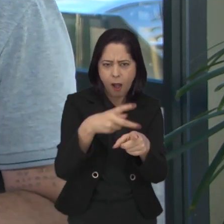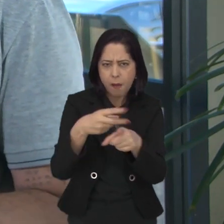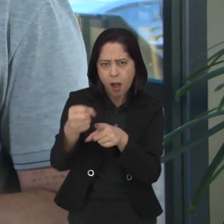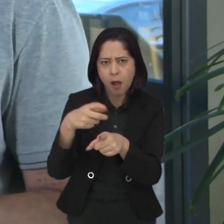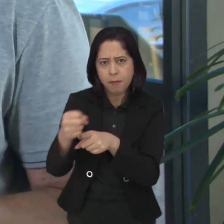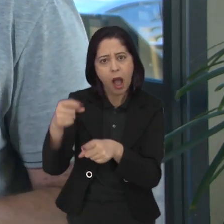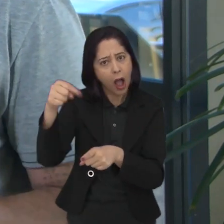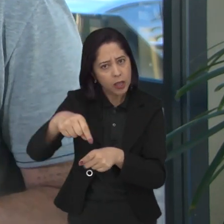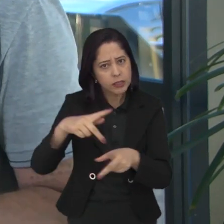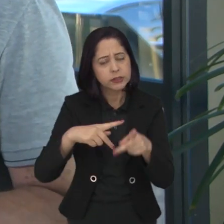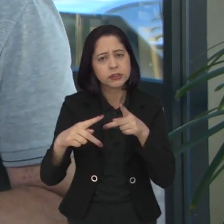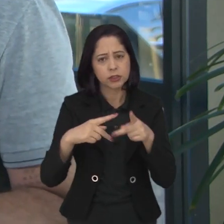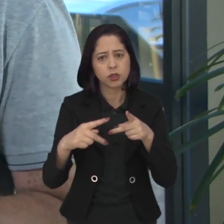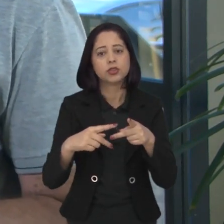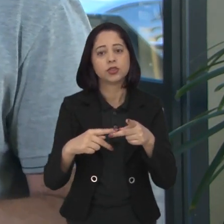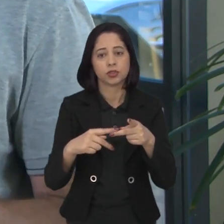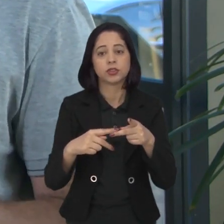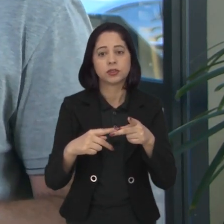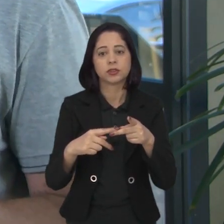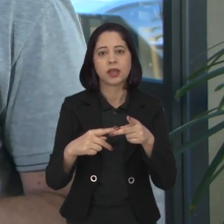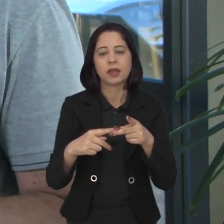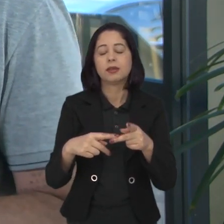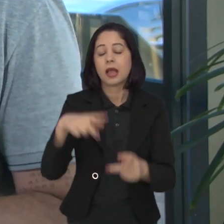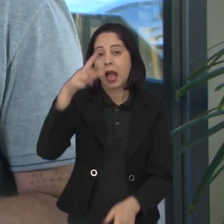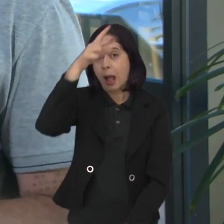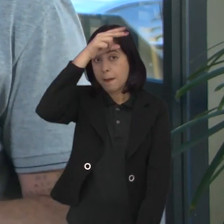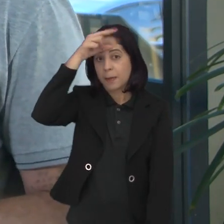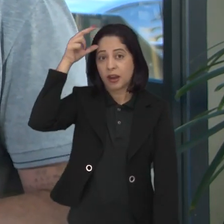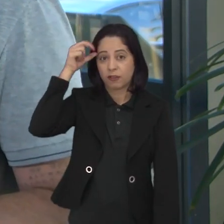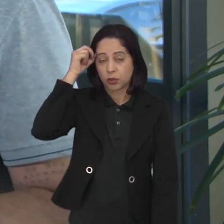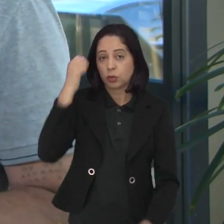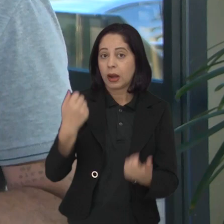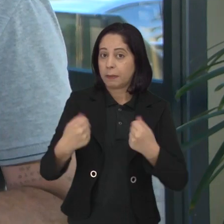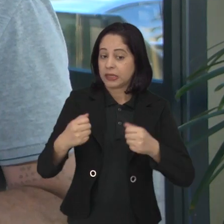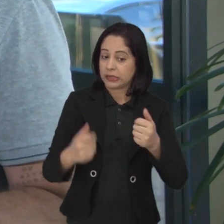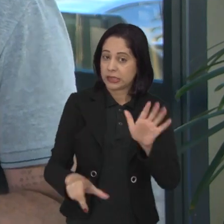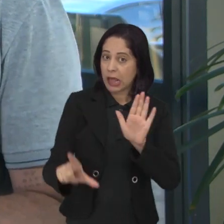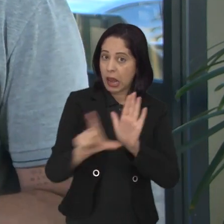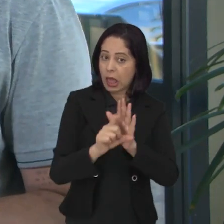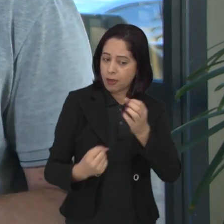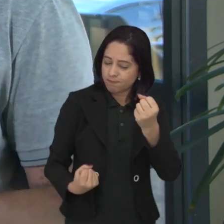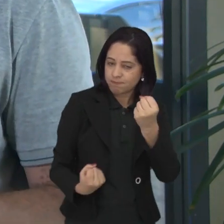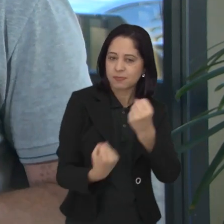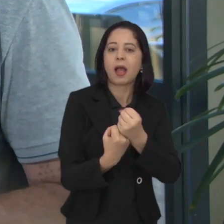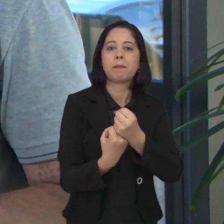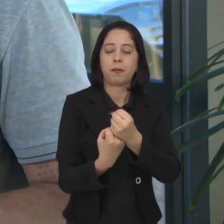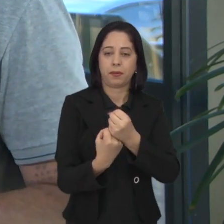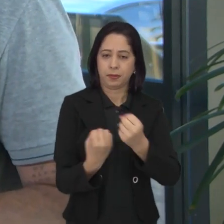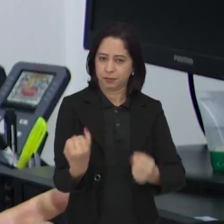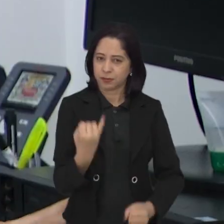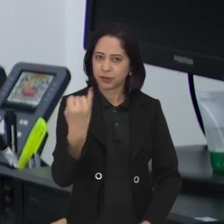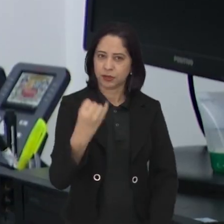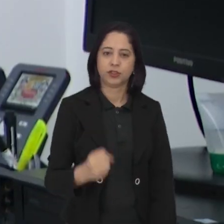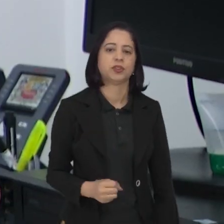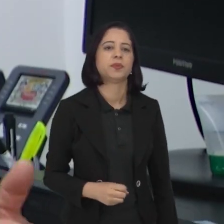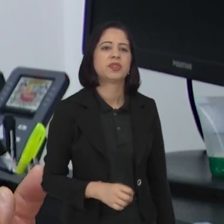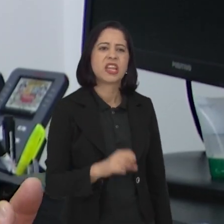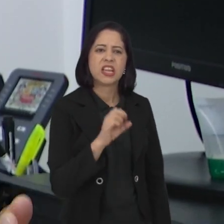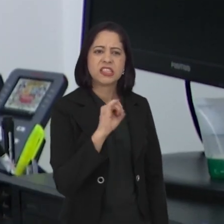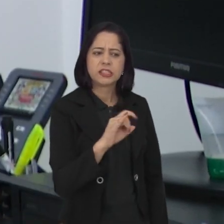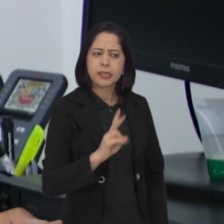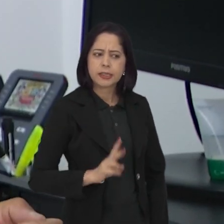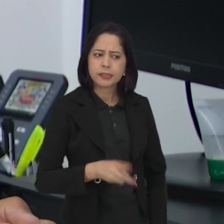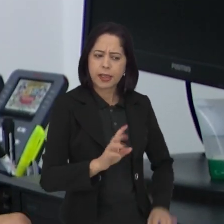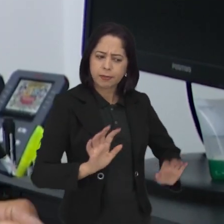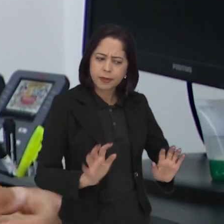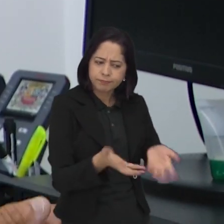eventos possam vir para a cidade, o apoio do poder público com as leis de incentivo é fundamental. Quanto mais você melhora,